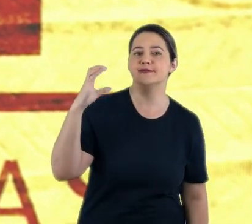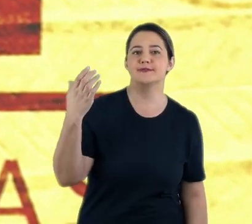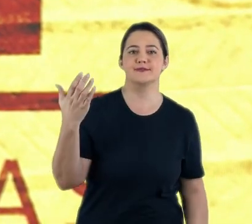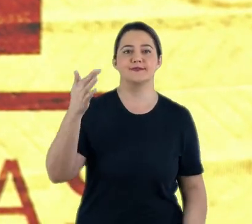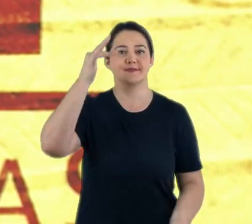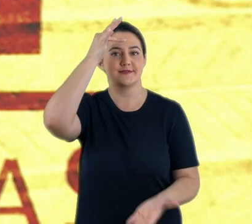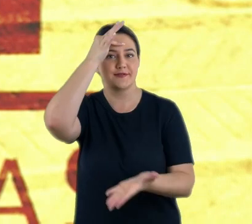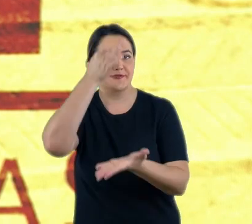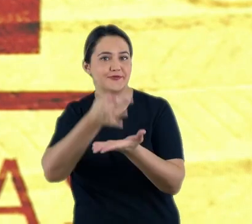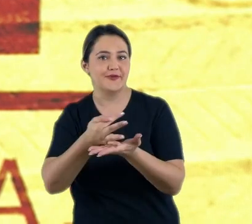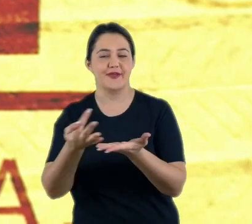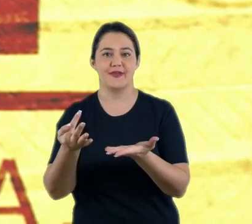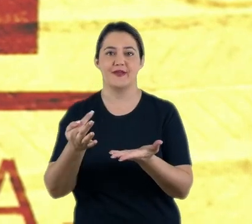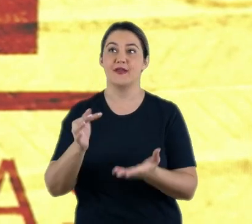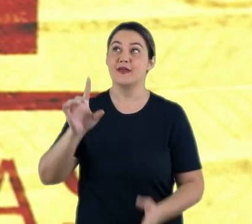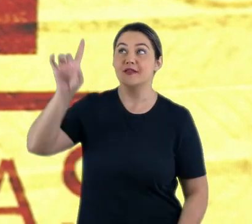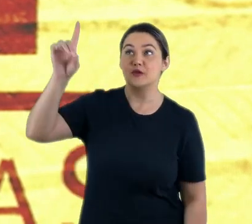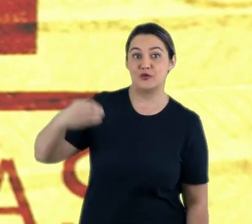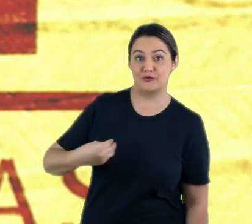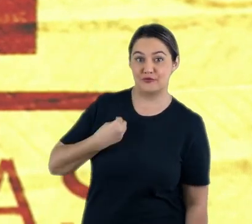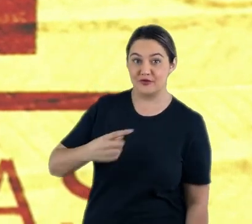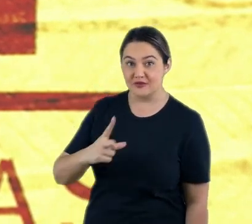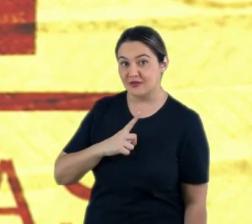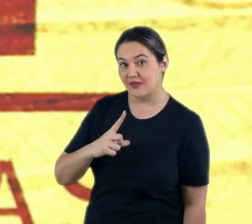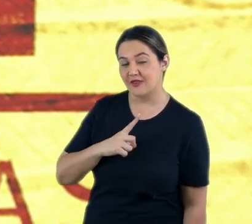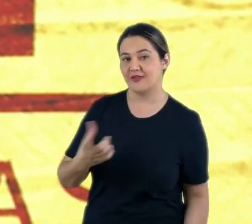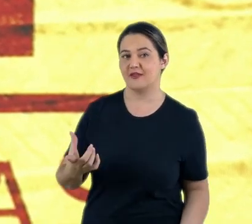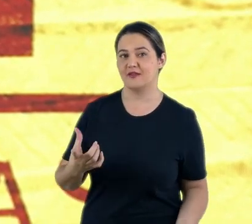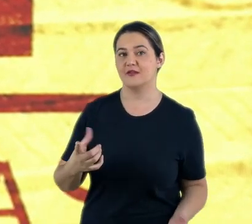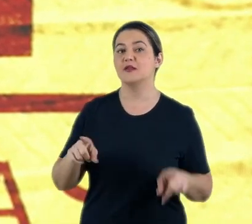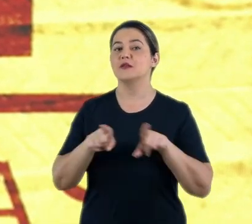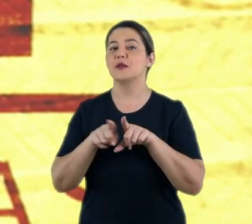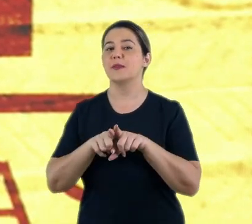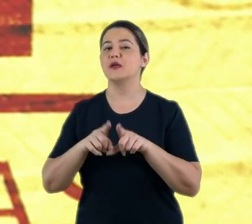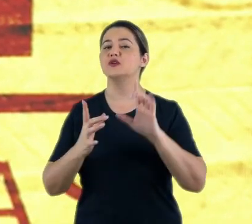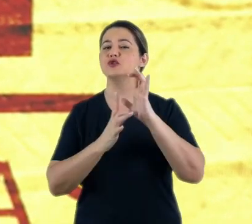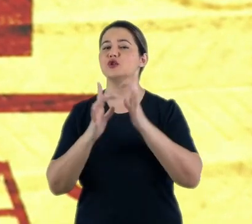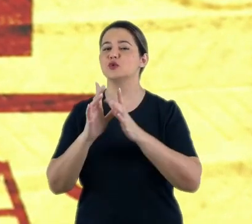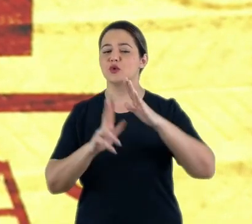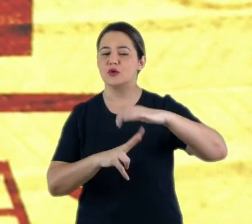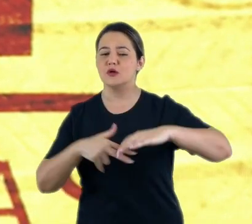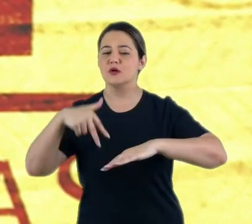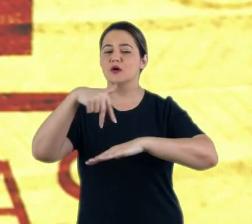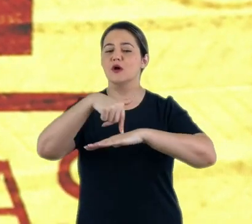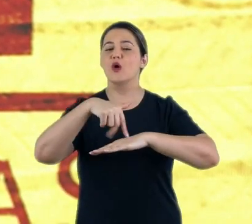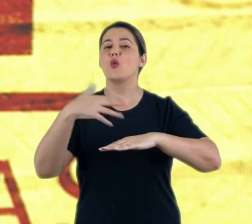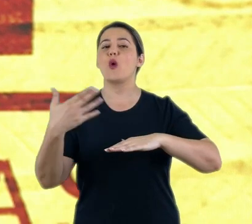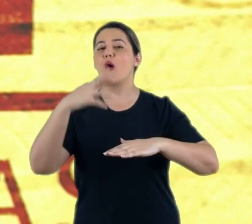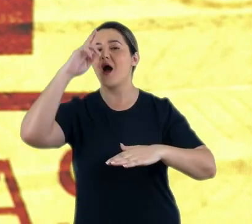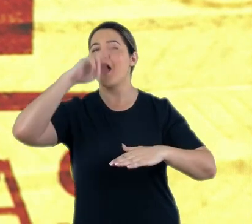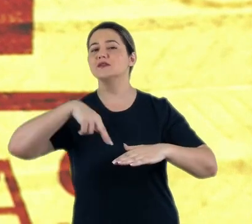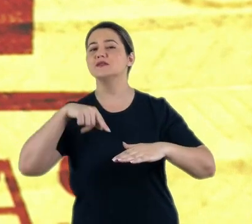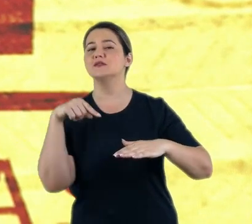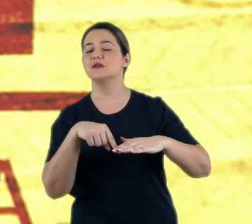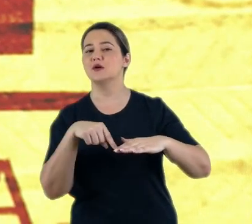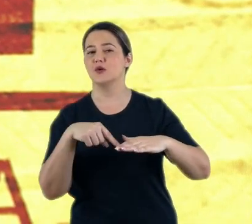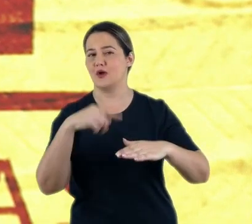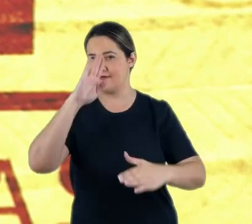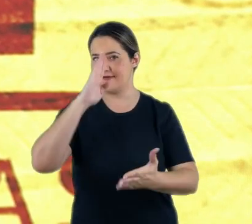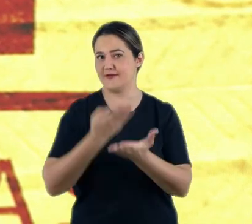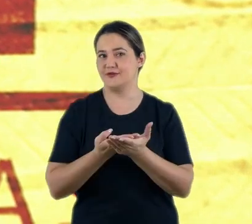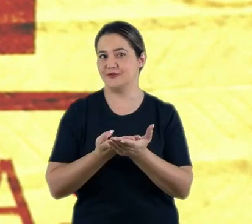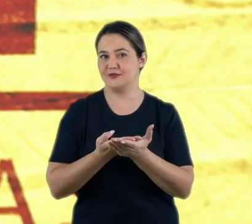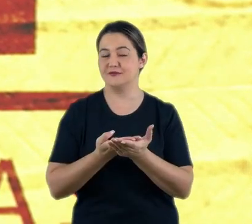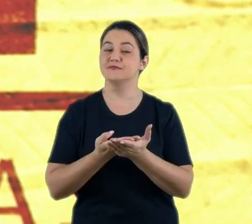e fé, a existência de Deus, a razoabilidade histórica da ressurreição de Jesus e muito mais. E você pode ganhar